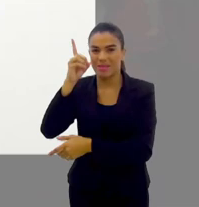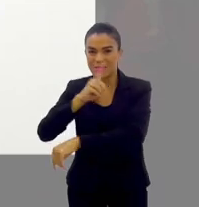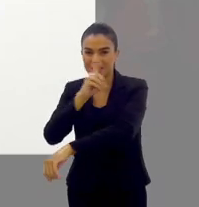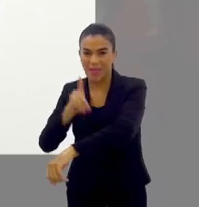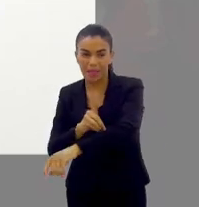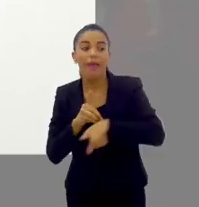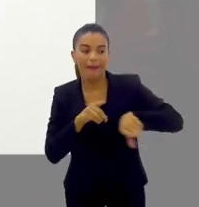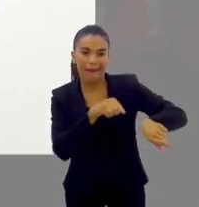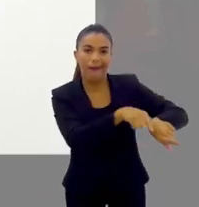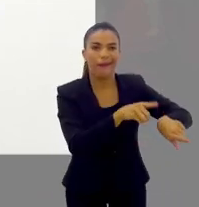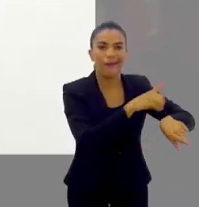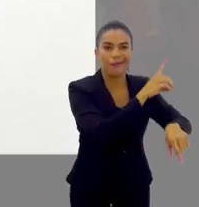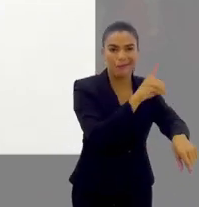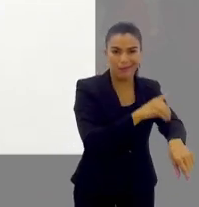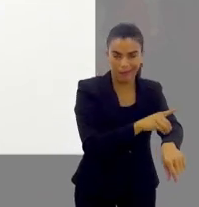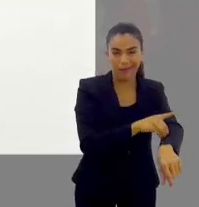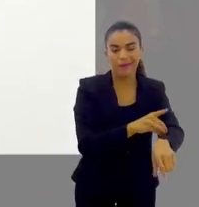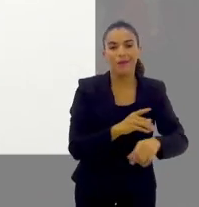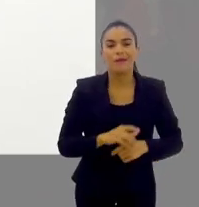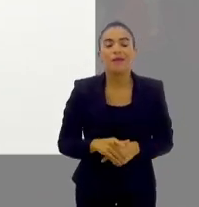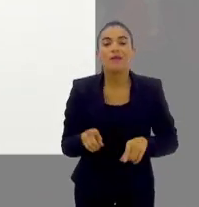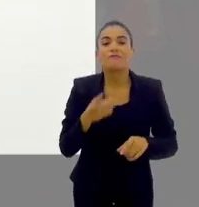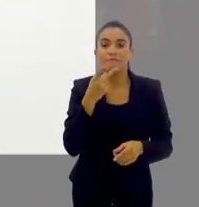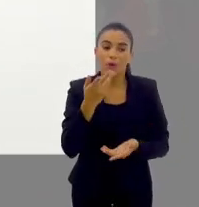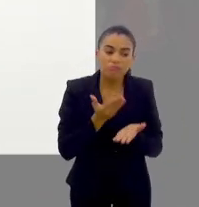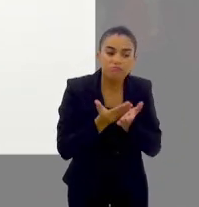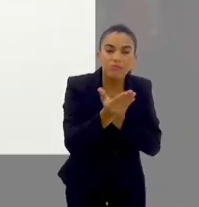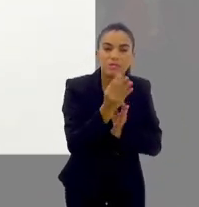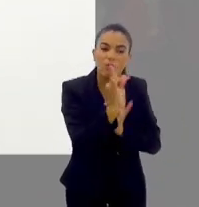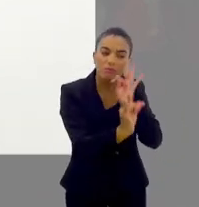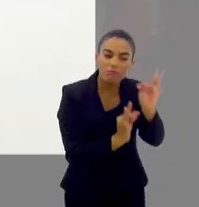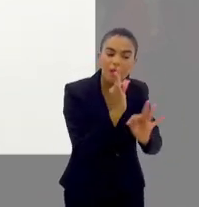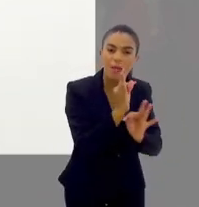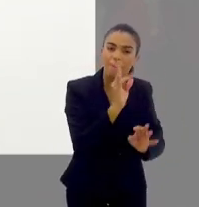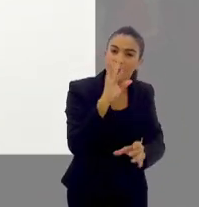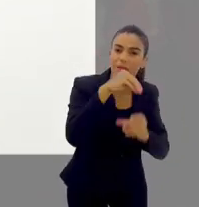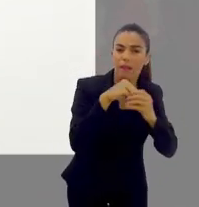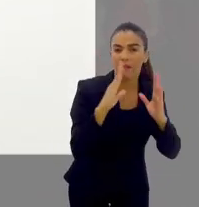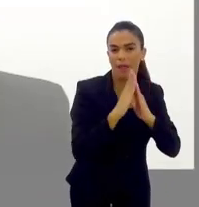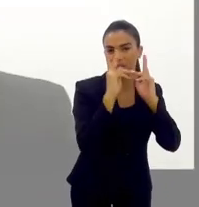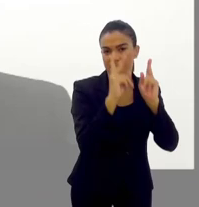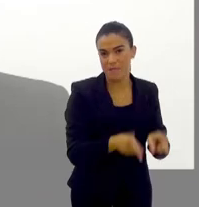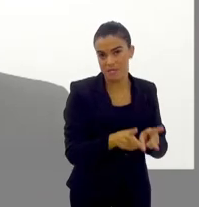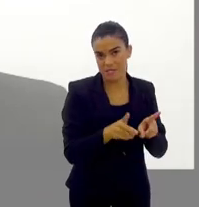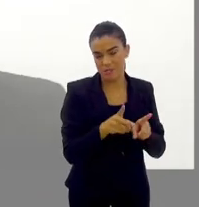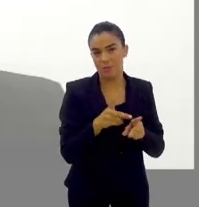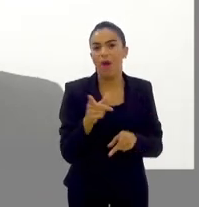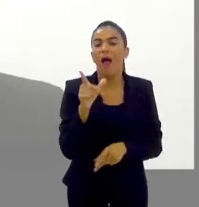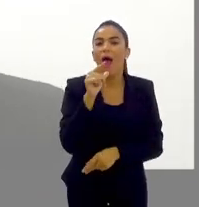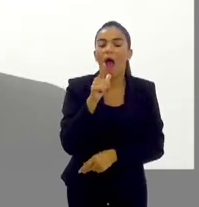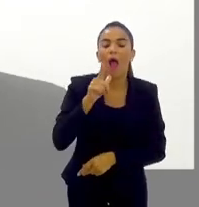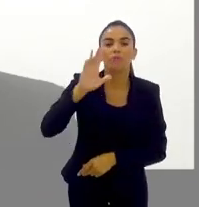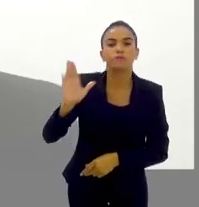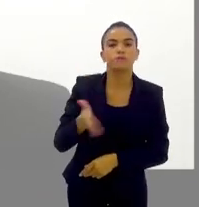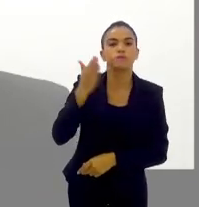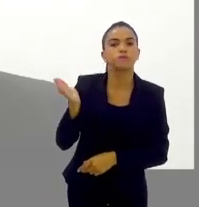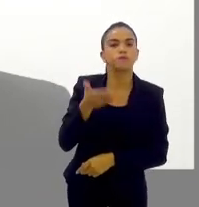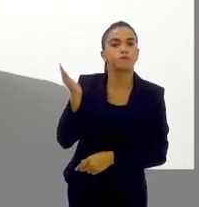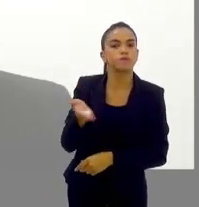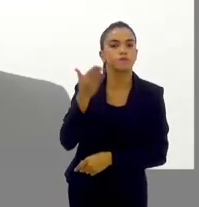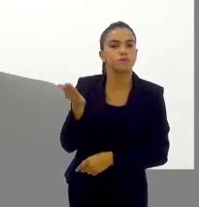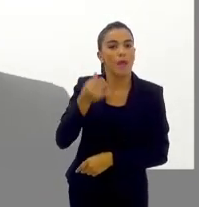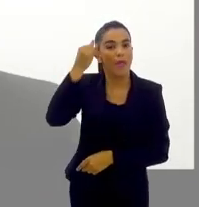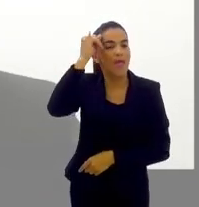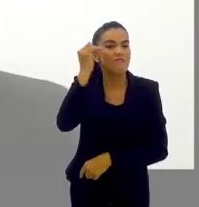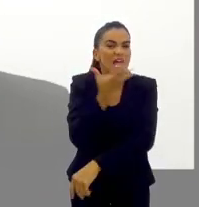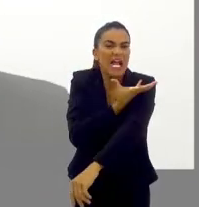que é a grande maioria, graças a Deus, que a gente pode fazer um tratamento domiciliar mesmo, orientações com hidratação oral, para que